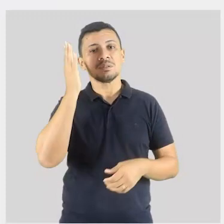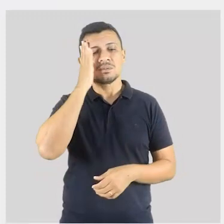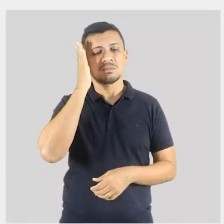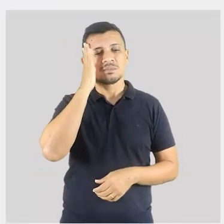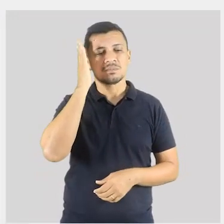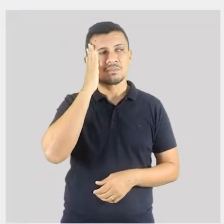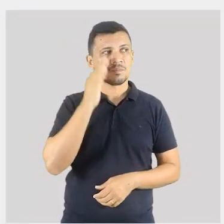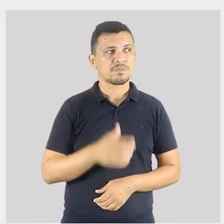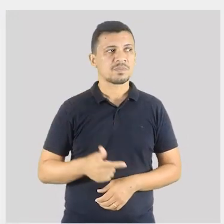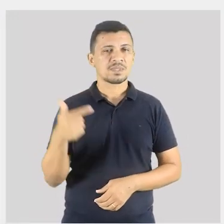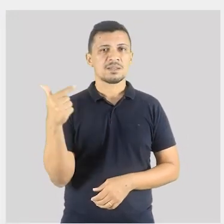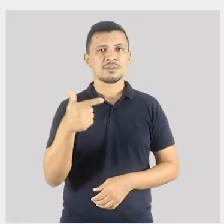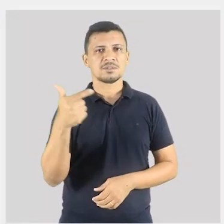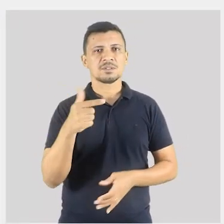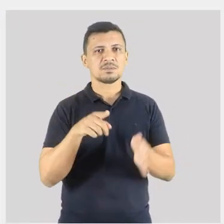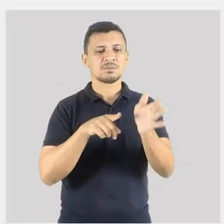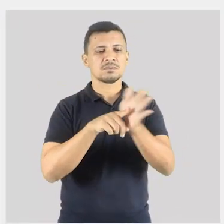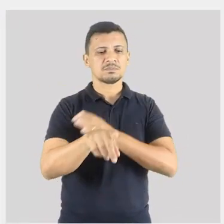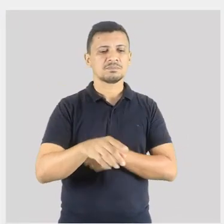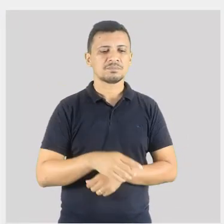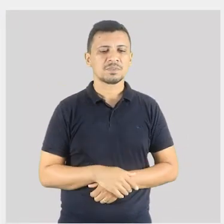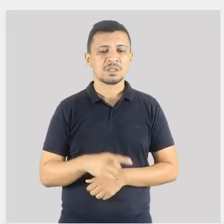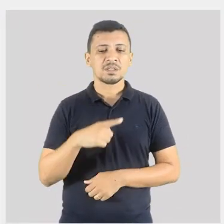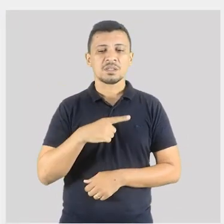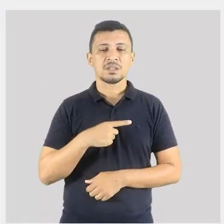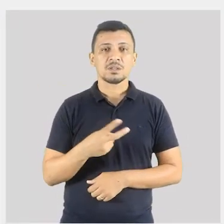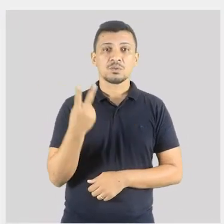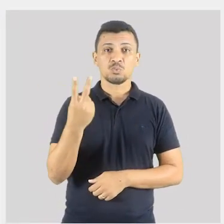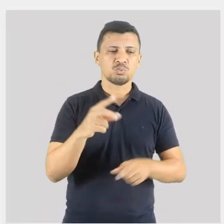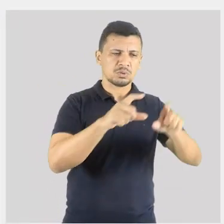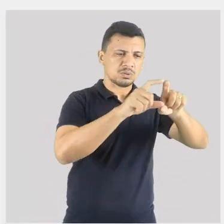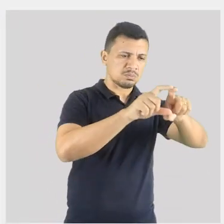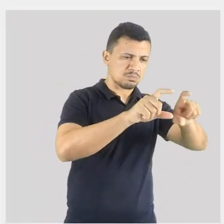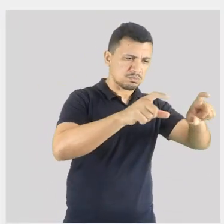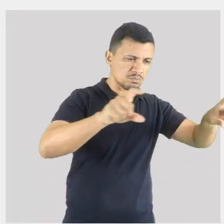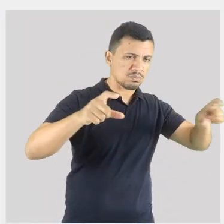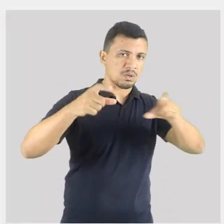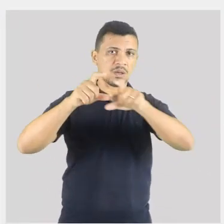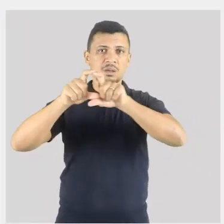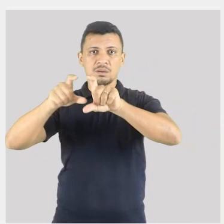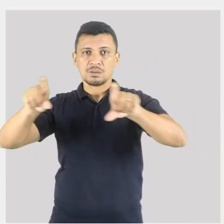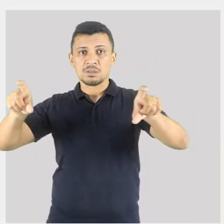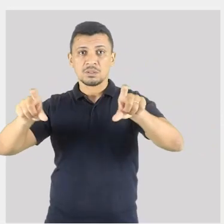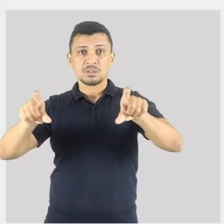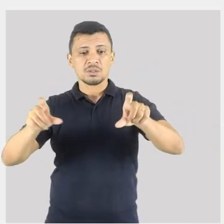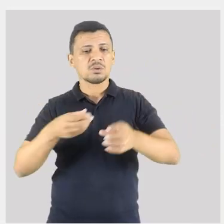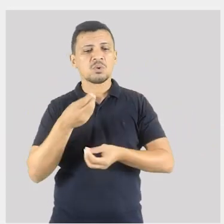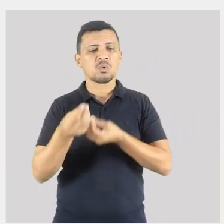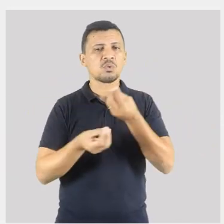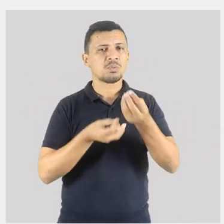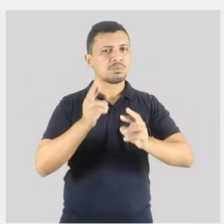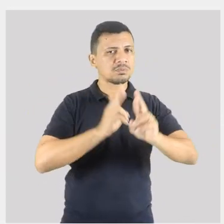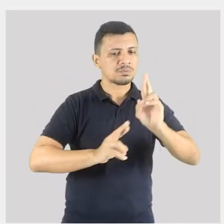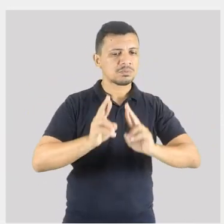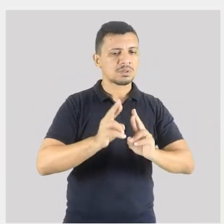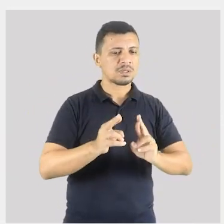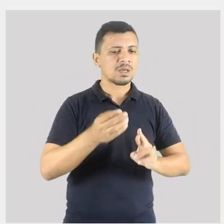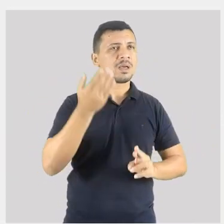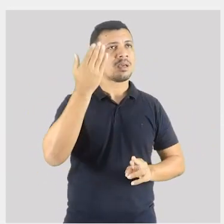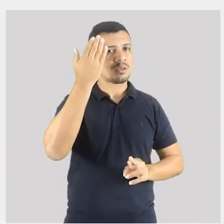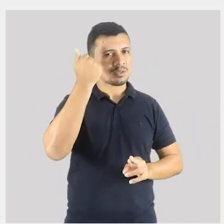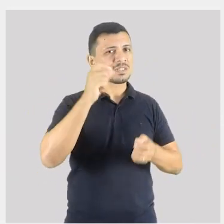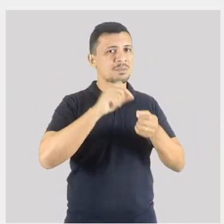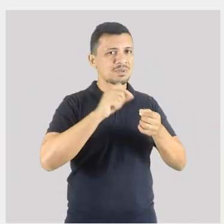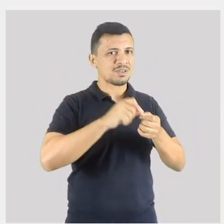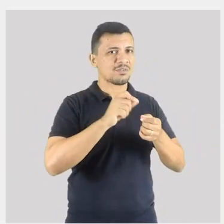Na segunda questão, ele associa duas estruturas, né, para relacionar as orações em eu sabia fazer pipa